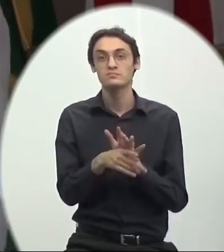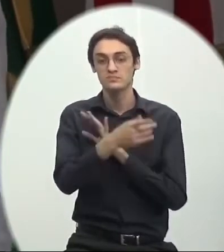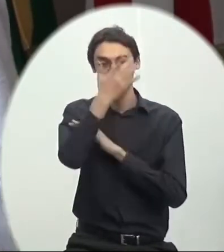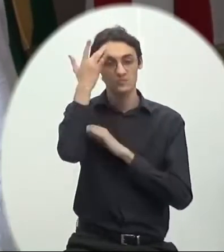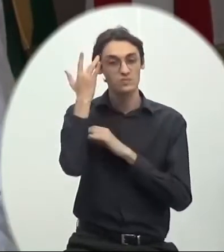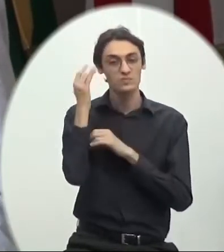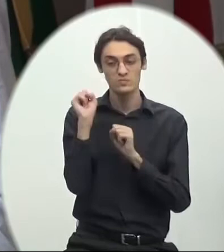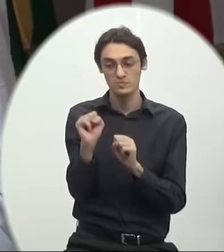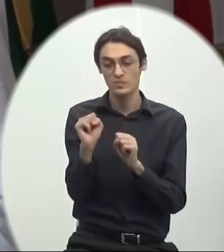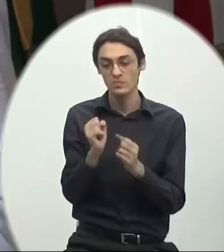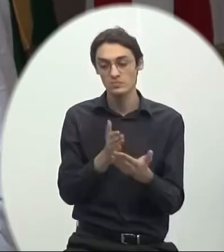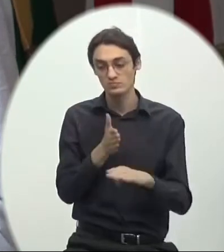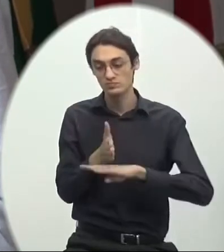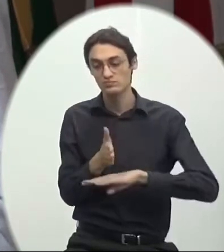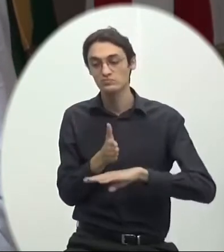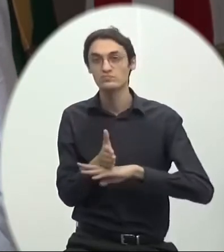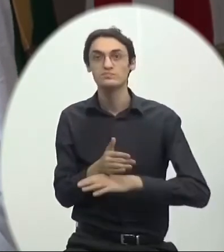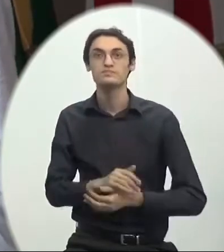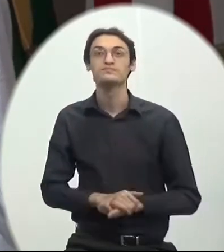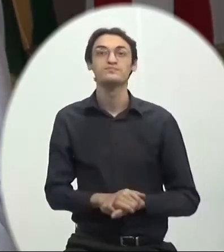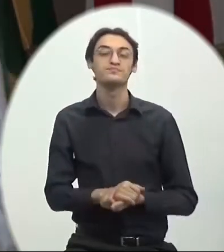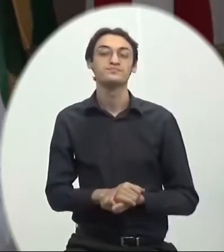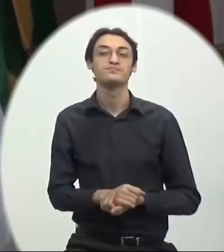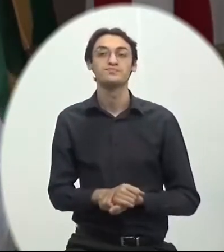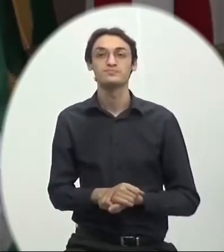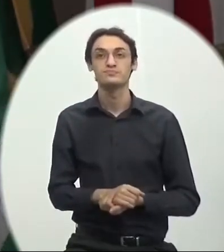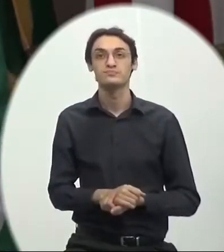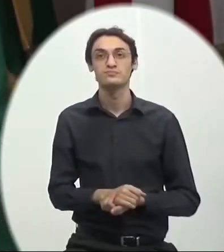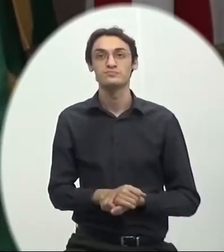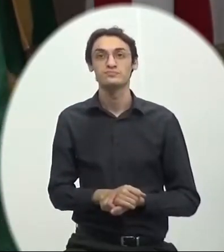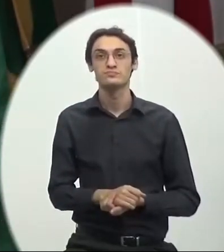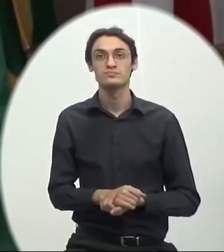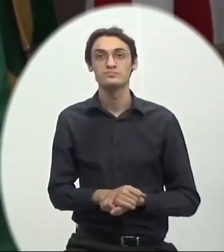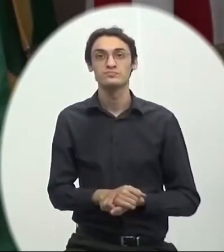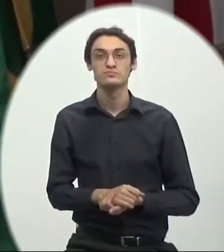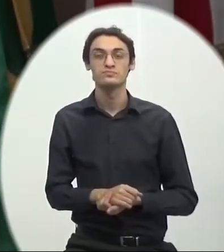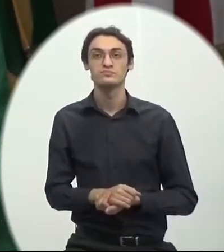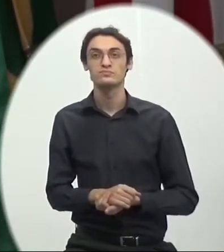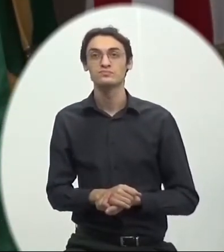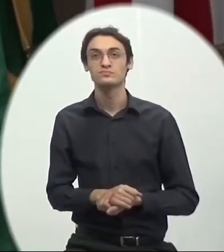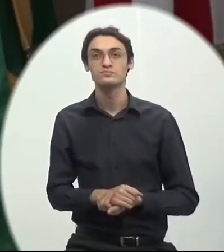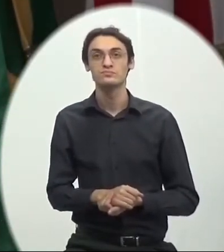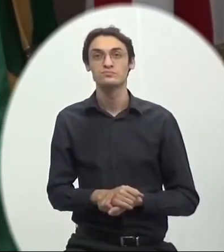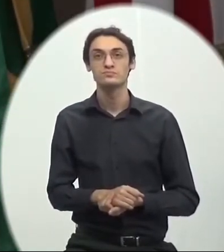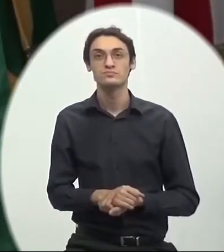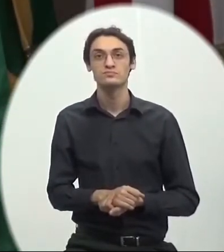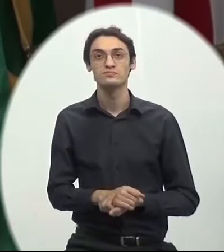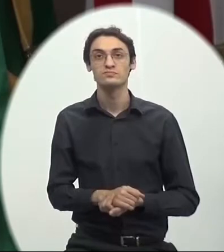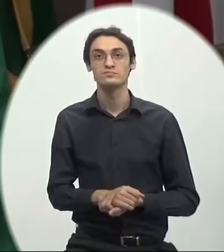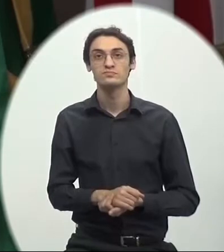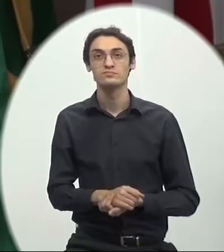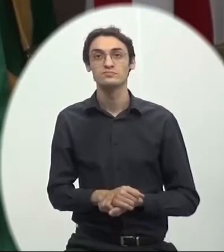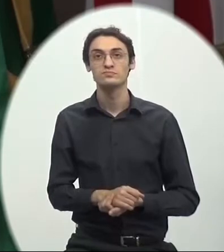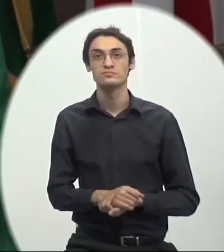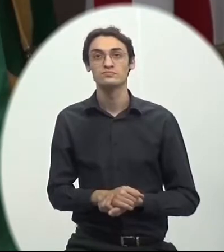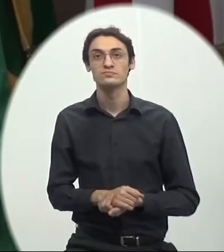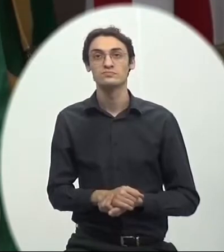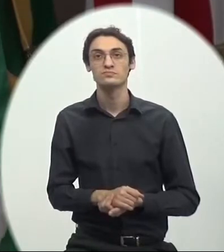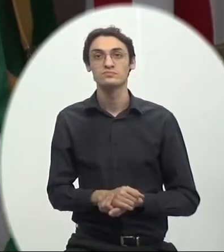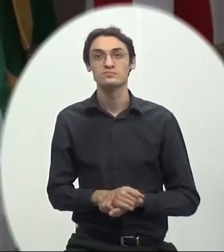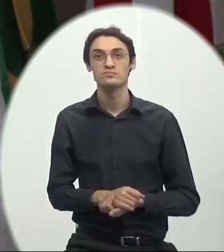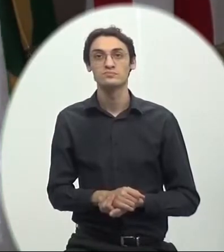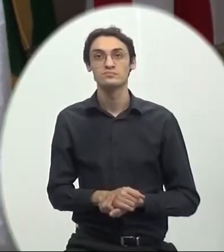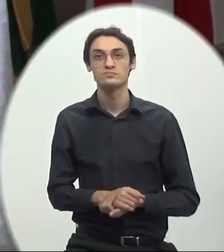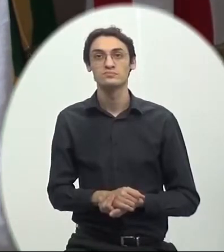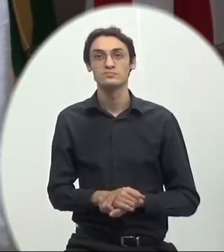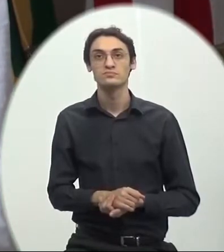público possa ampliar um pouquinho o número de atendimentos nas lojas, abrir os eventos, né? Hoje parece-me,